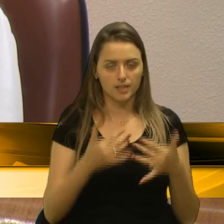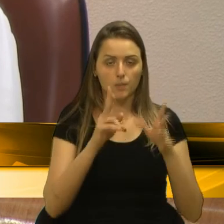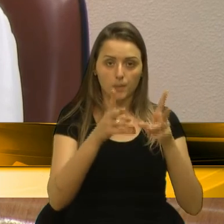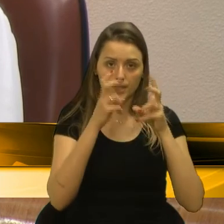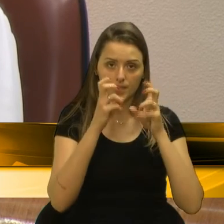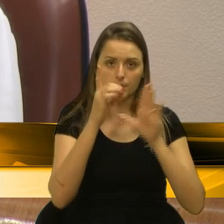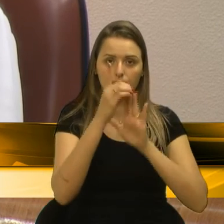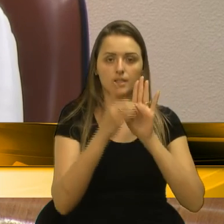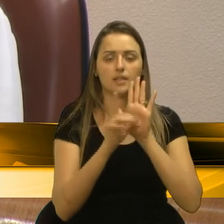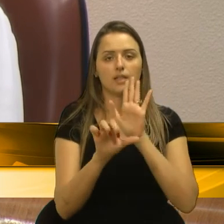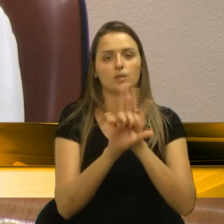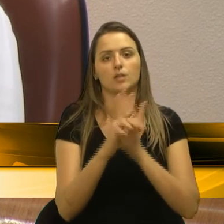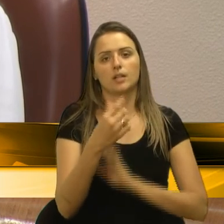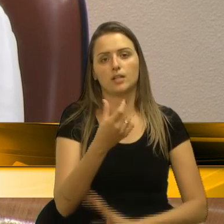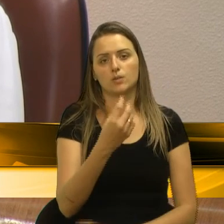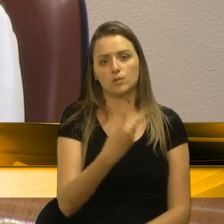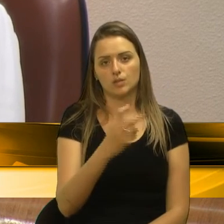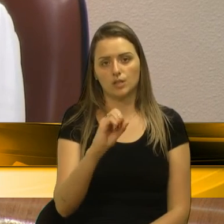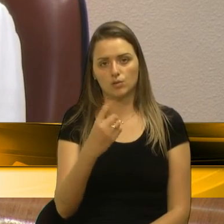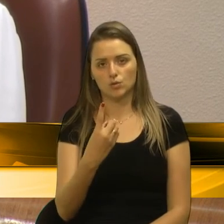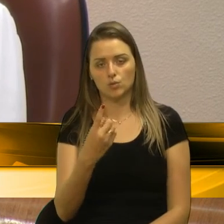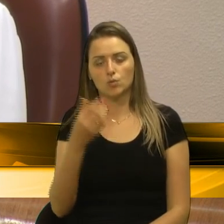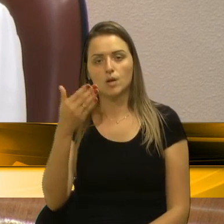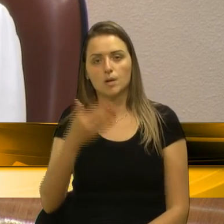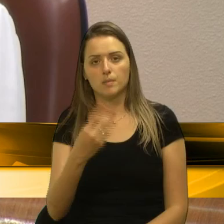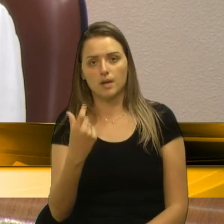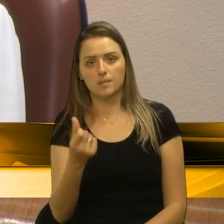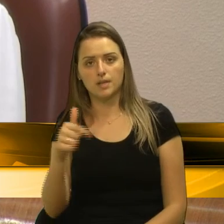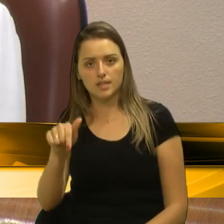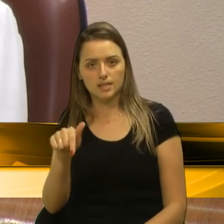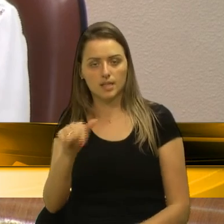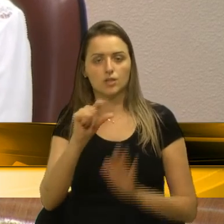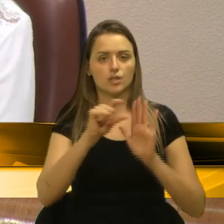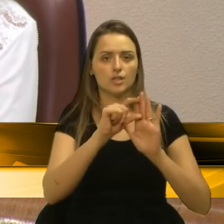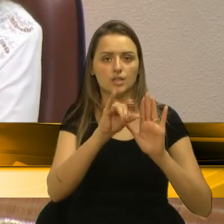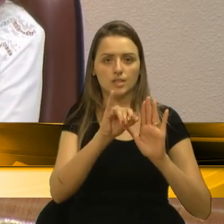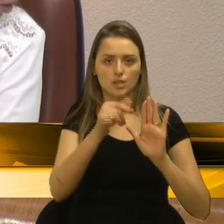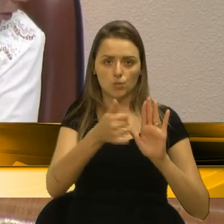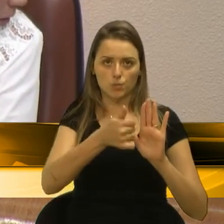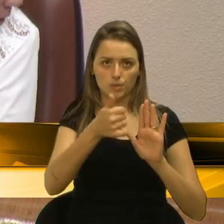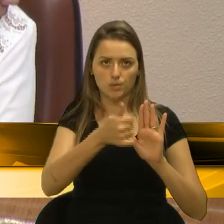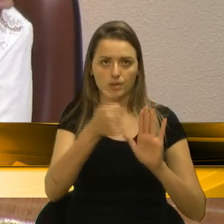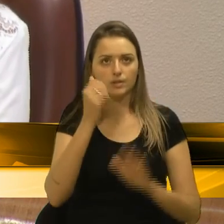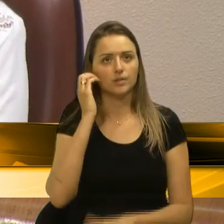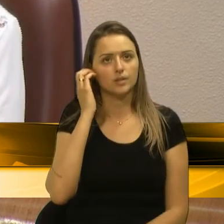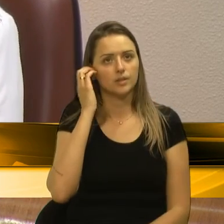Decreto-Lei 201/67, no artigo 5º, inciso 1º,